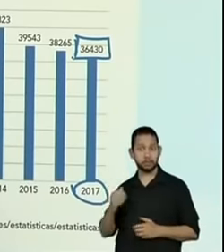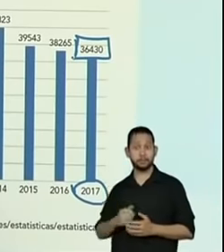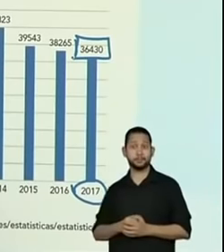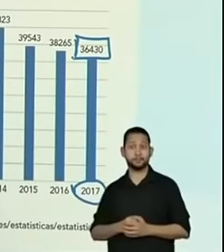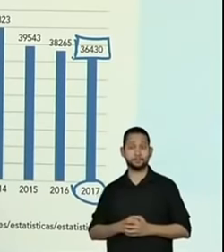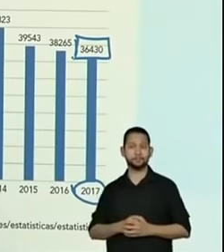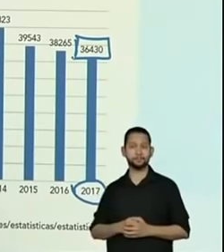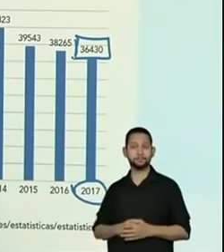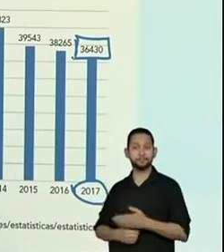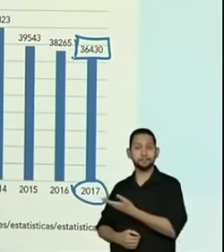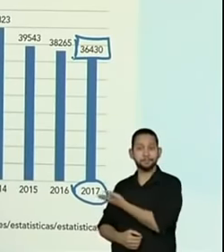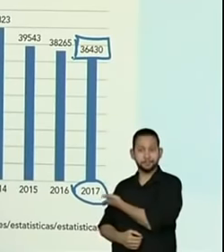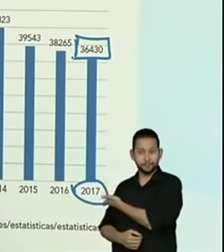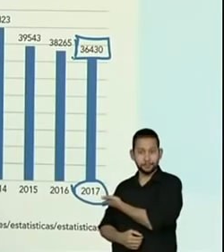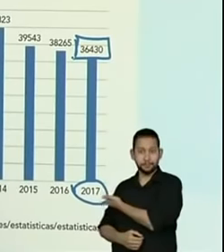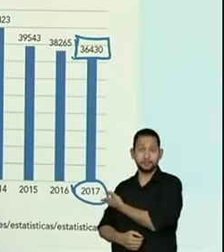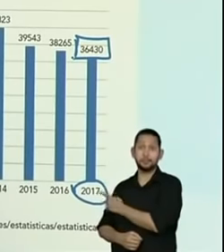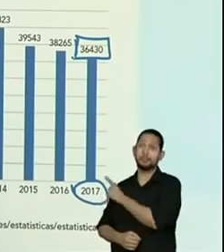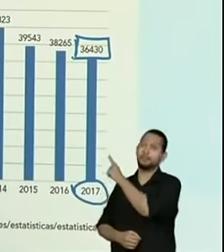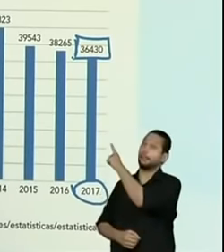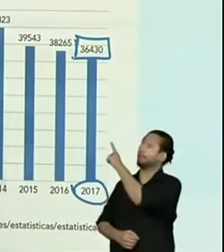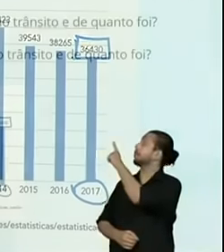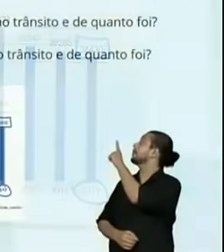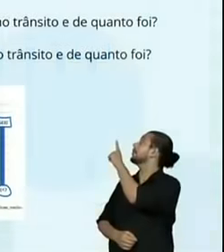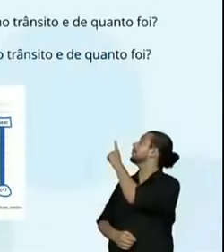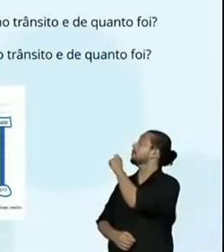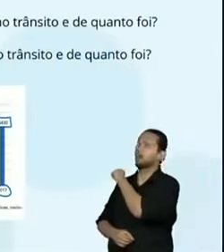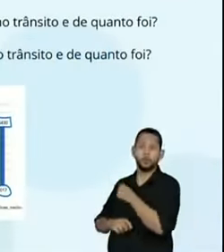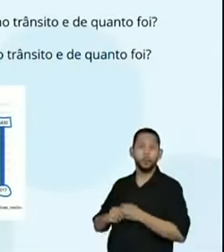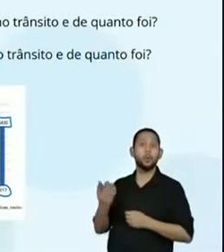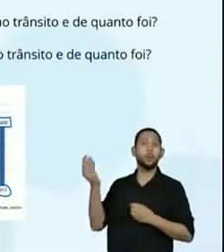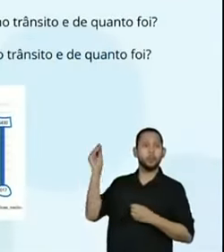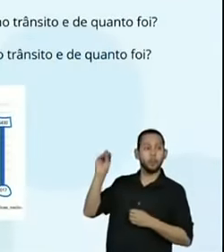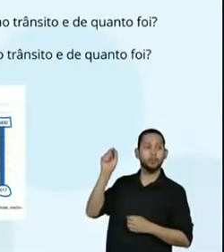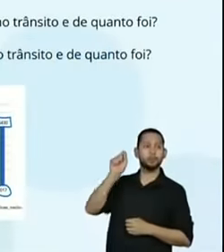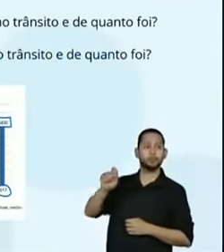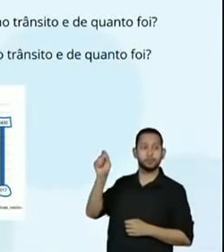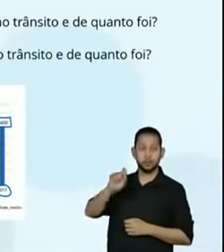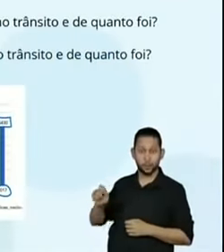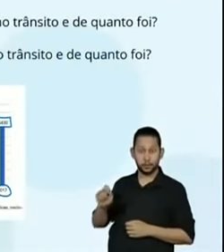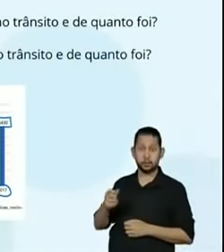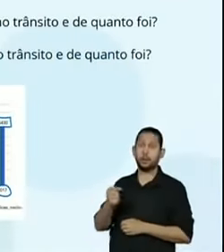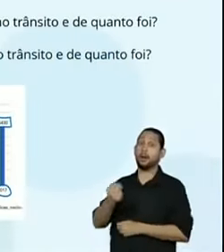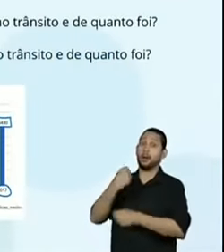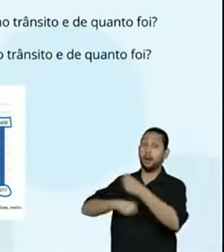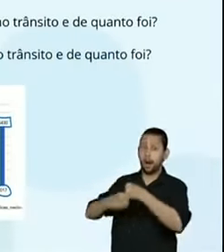36.430 mortes. Eu vou preencher aqui, tá? Então, primeiro é o ano,